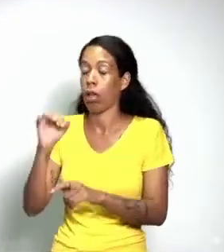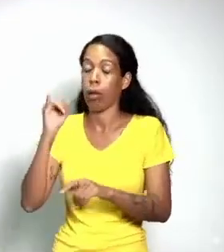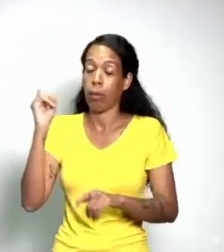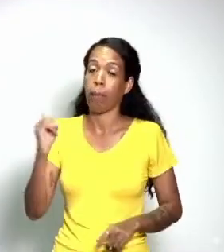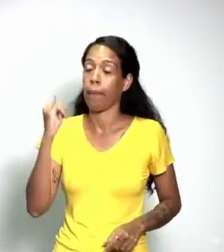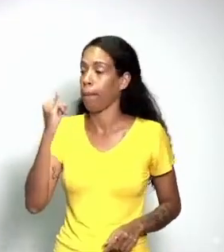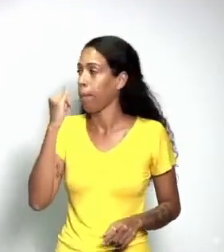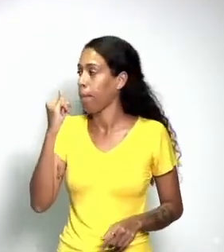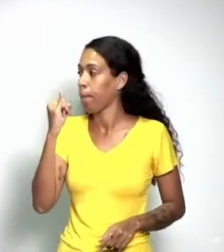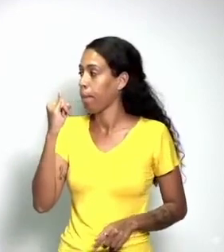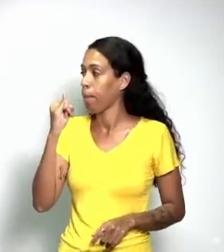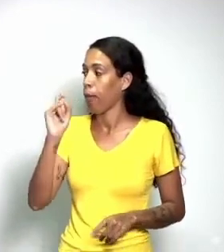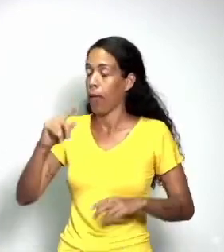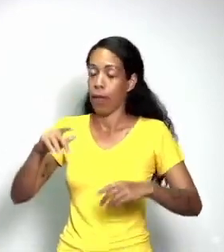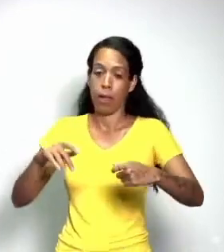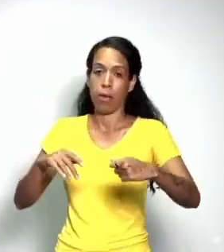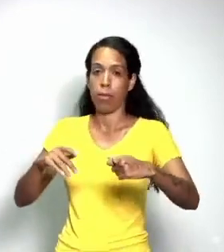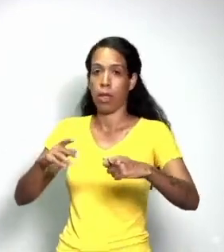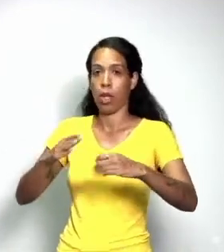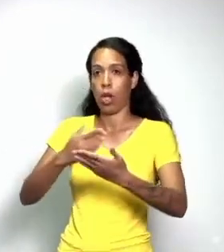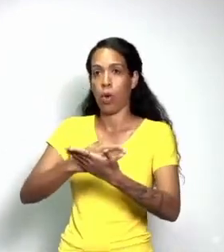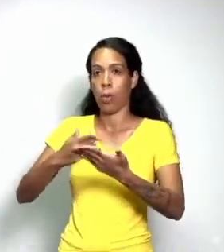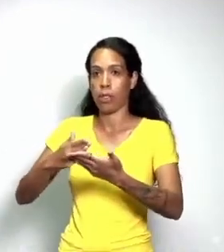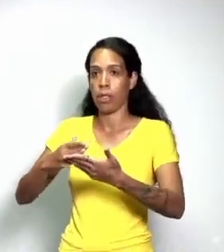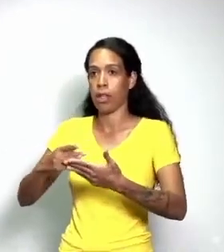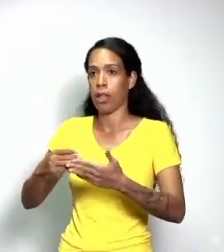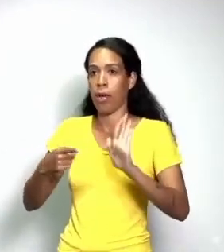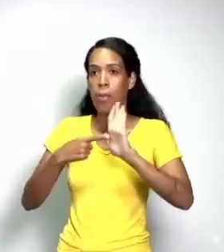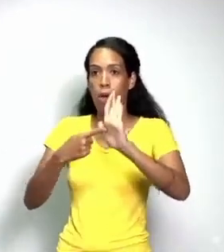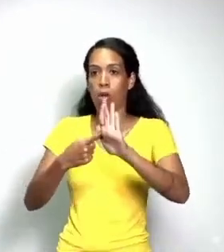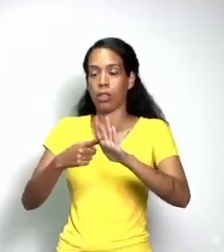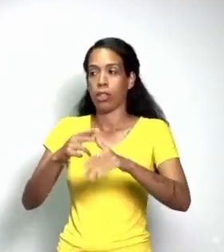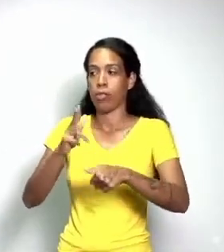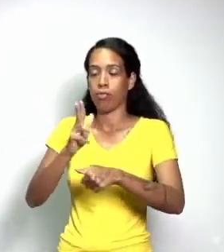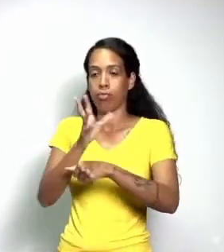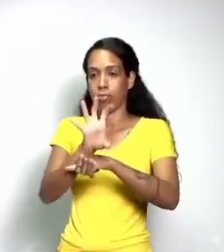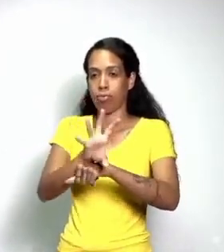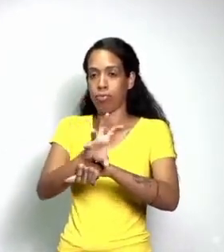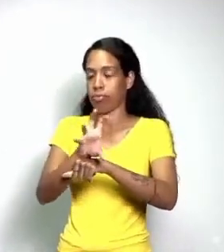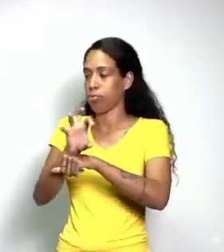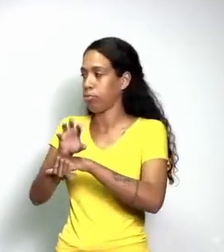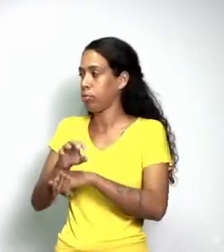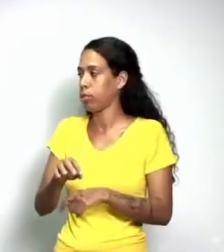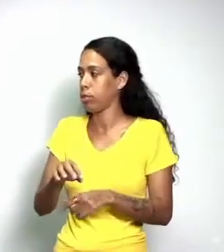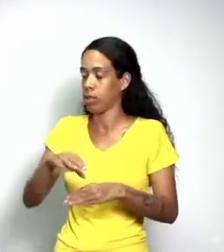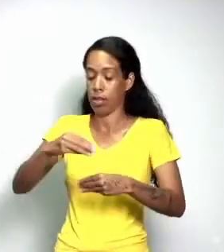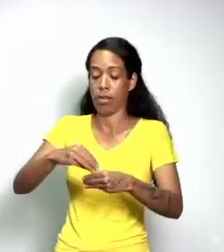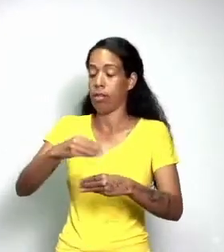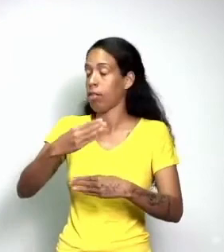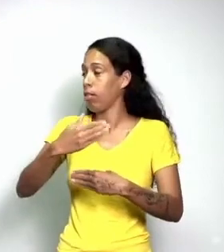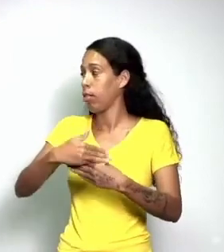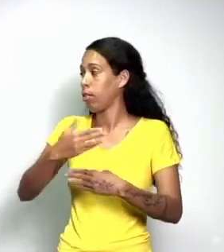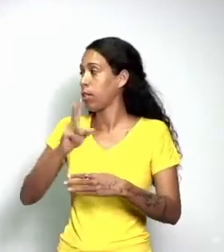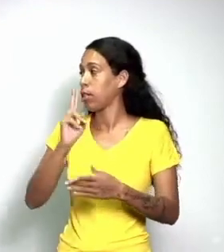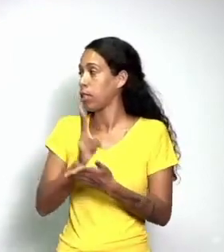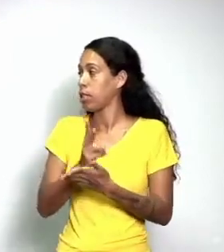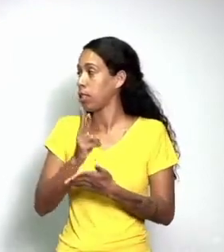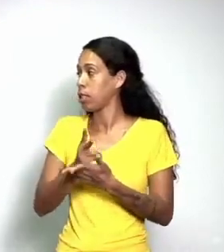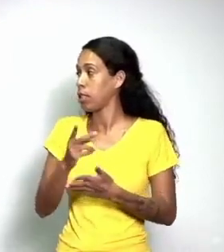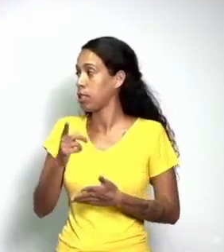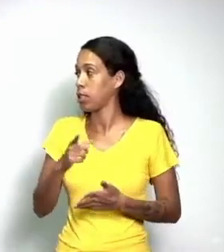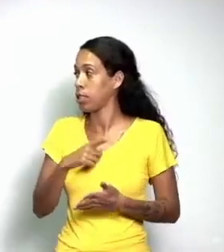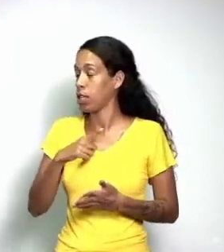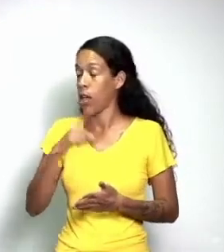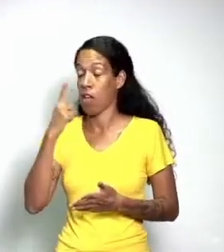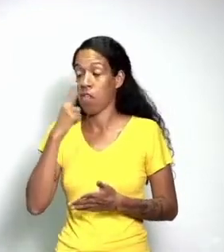primeira coisa que a gente mostra no... na filmagem, como ela é a primeira imagem que vai aparecer, ela sempre vai estar